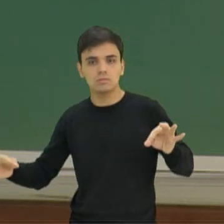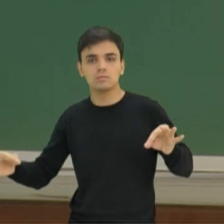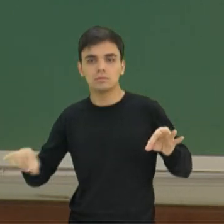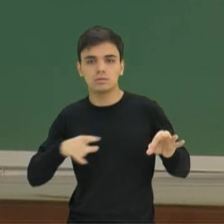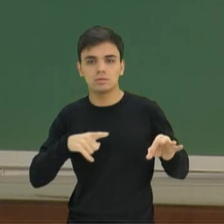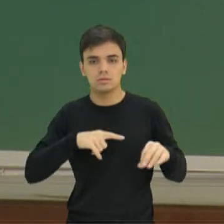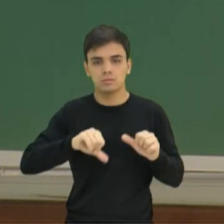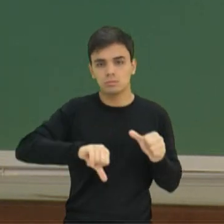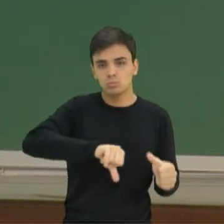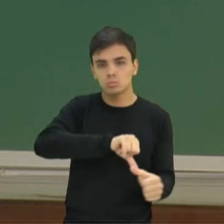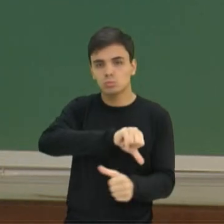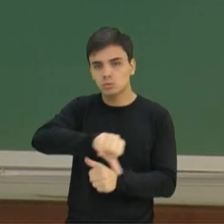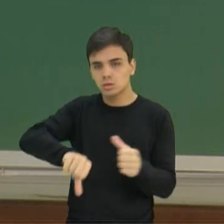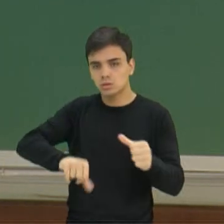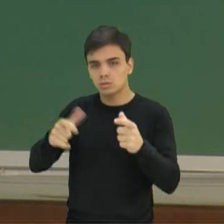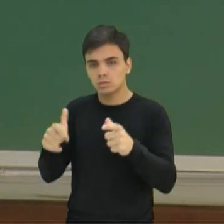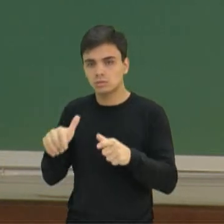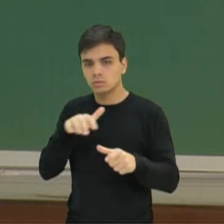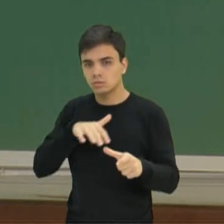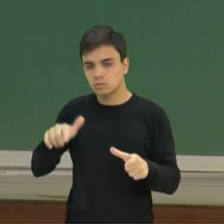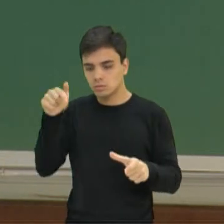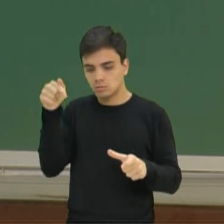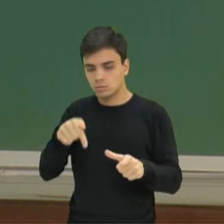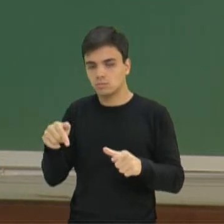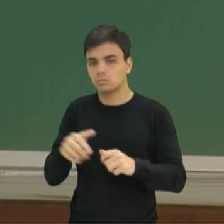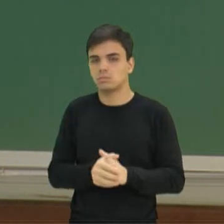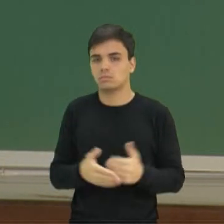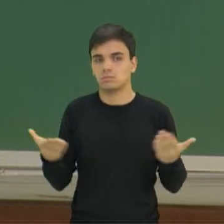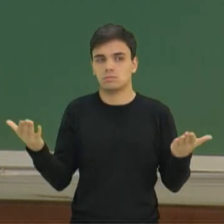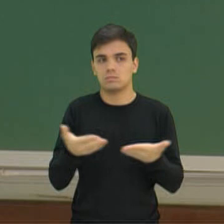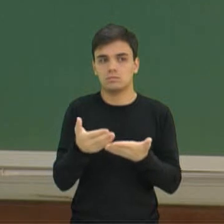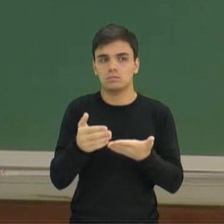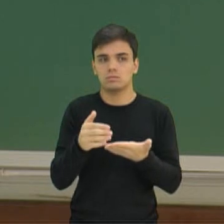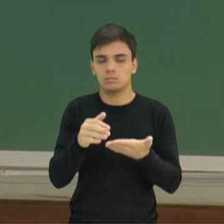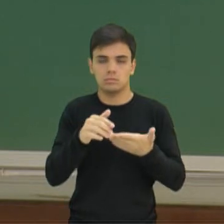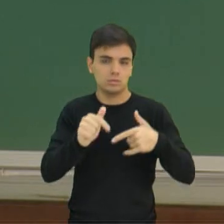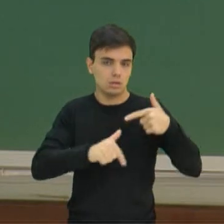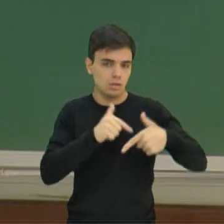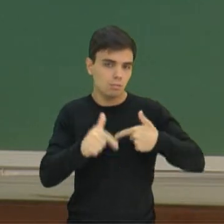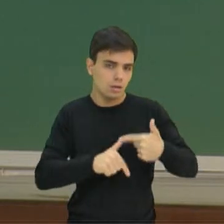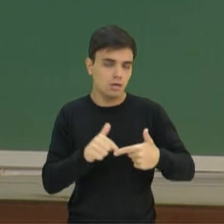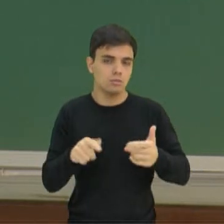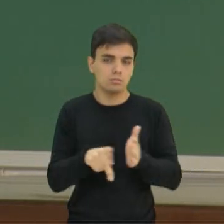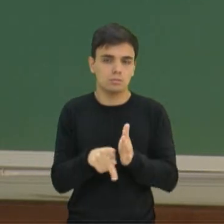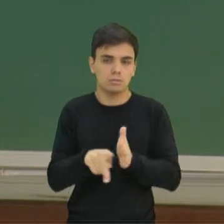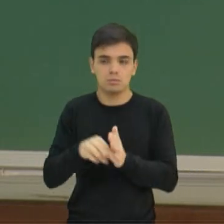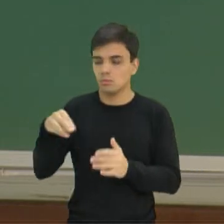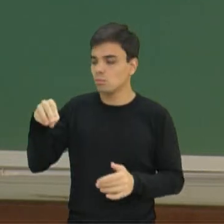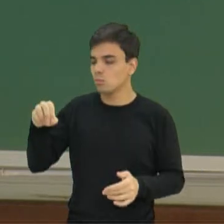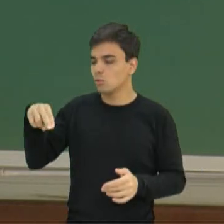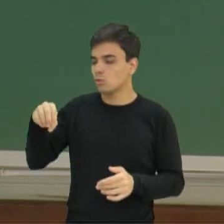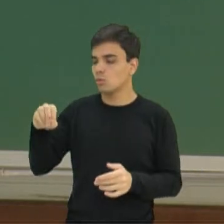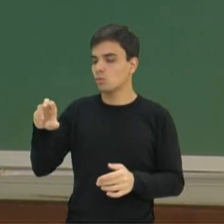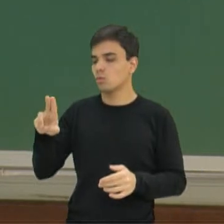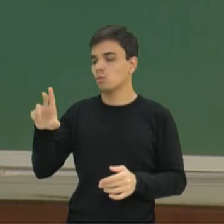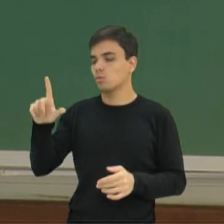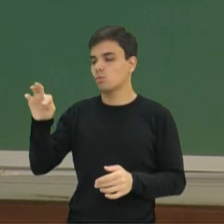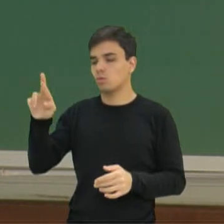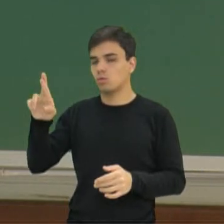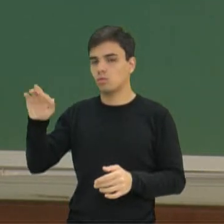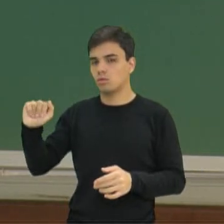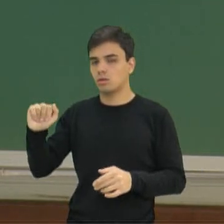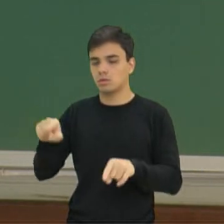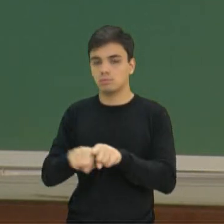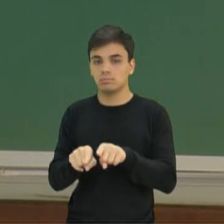essa modificação naquela área. A atividade da monocultura ocupou boa parte do litoral do Nordeste